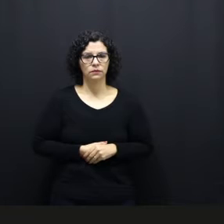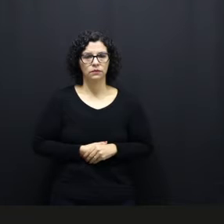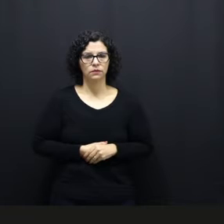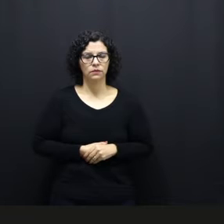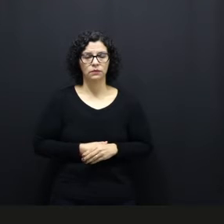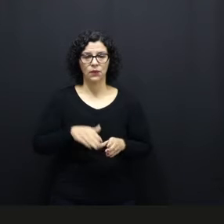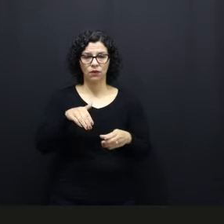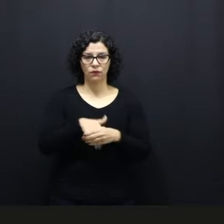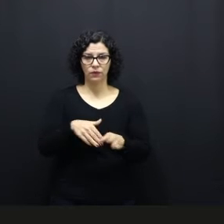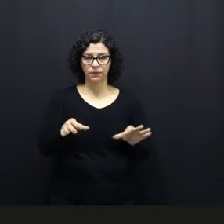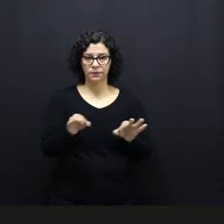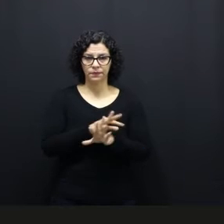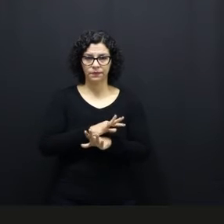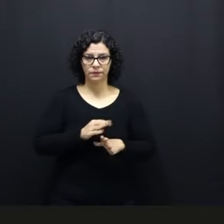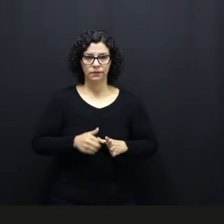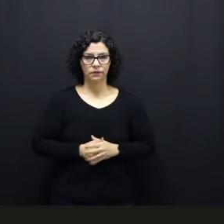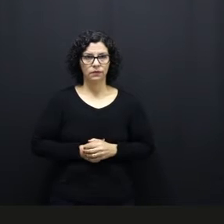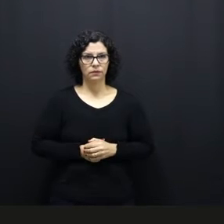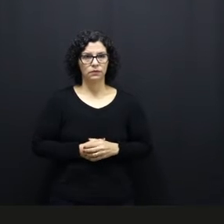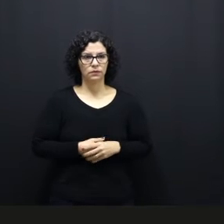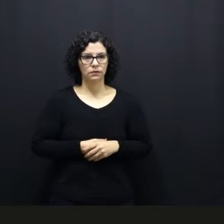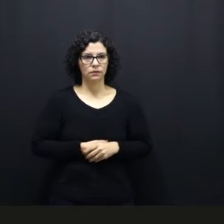a votação encerrada